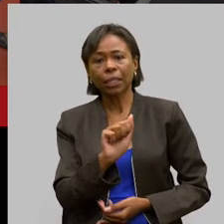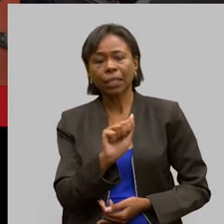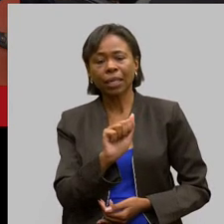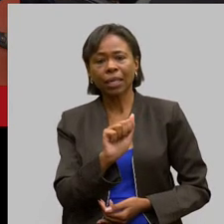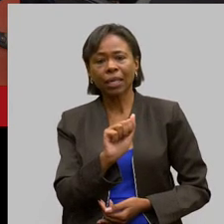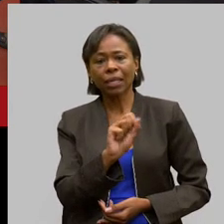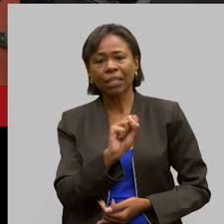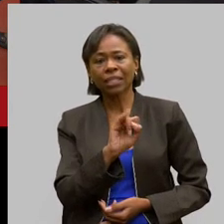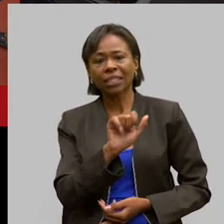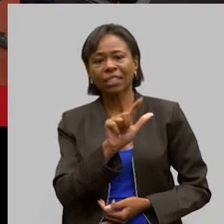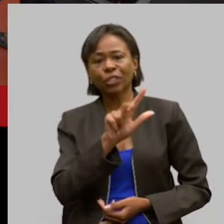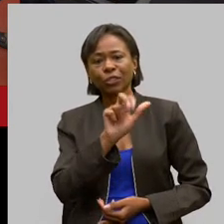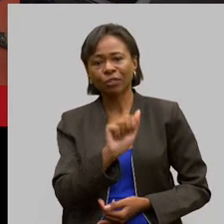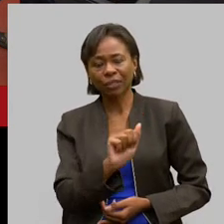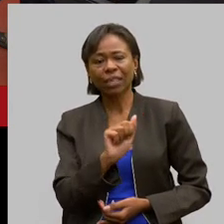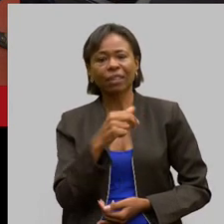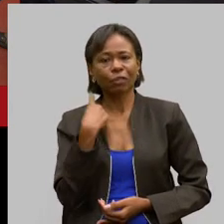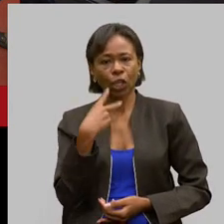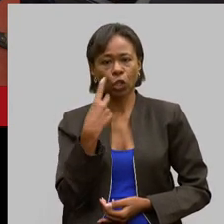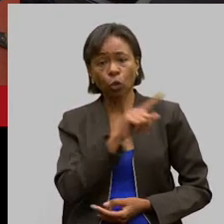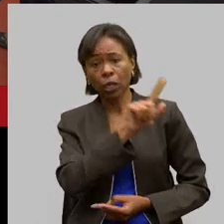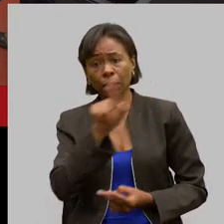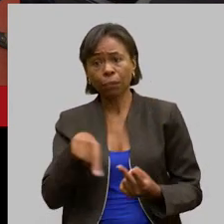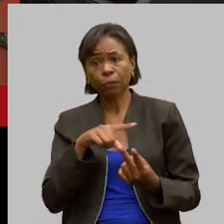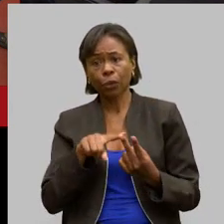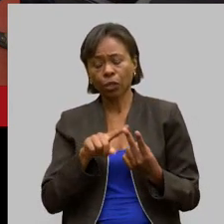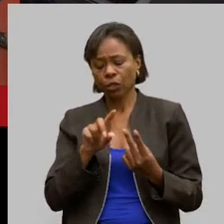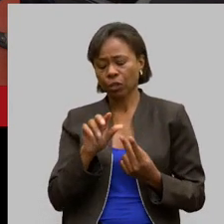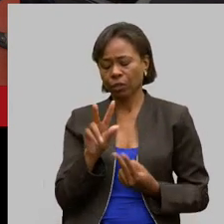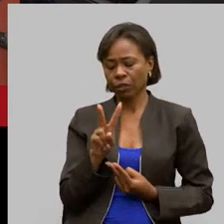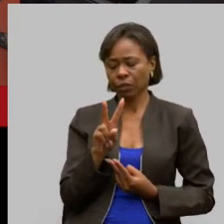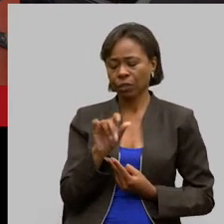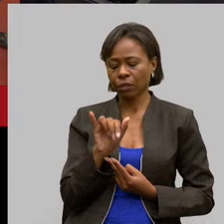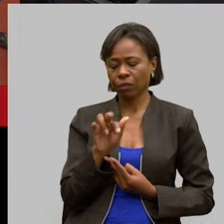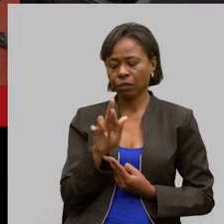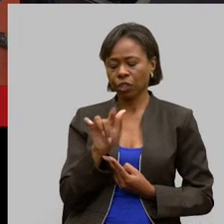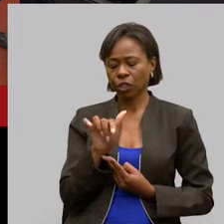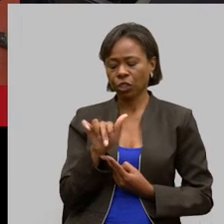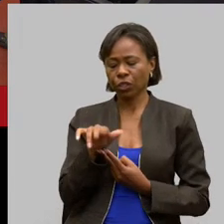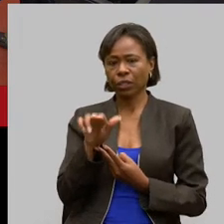é Nossa vereadora de Duarte depois a Virgínia que é vereadora de